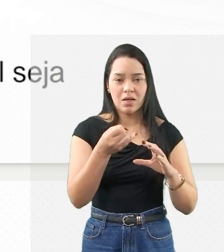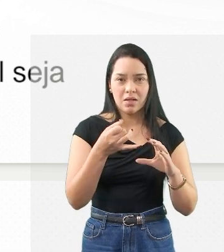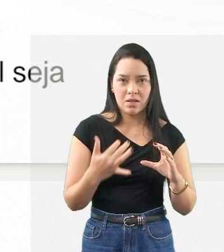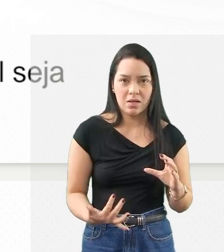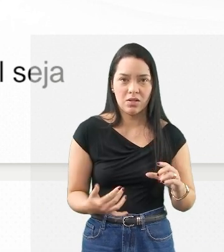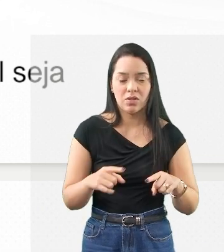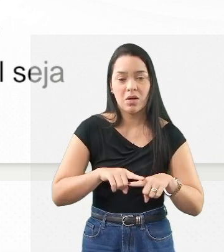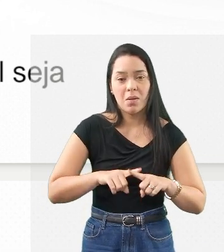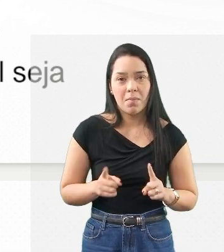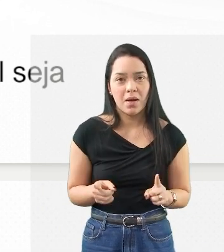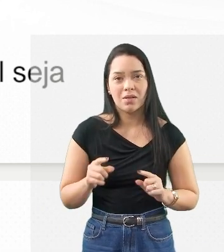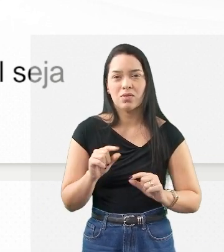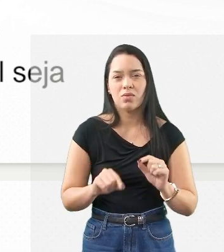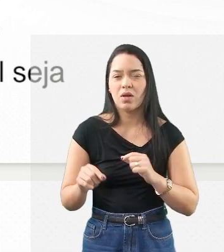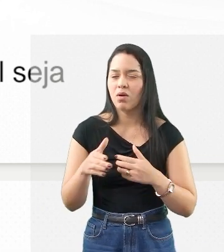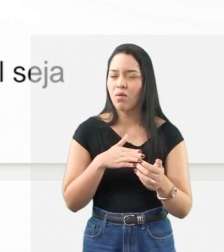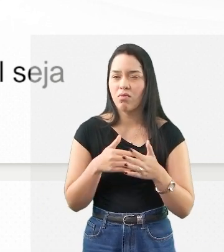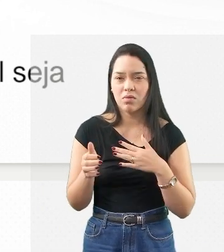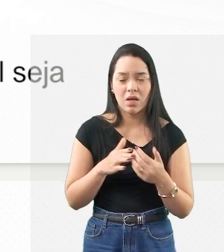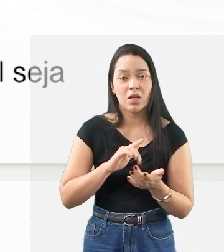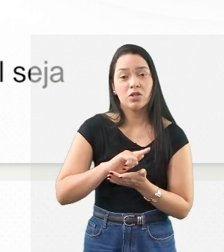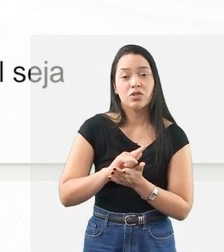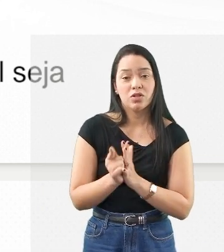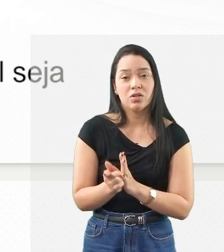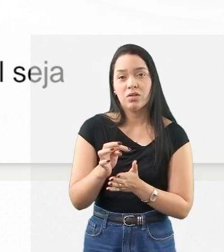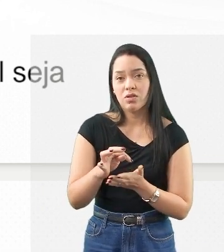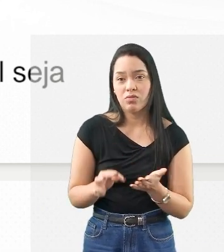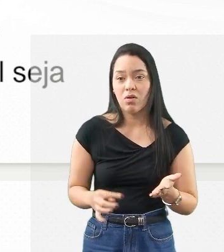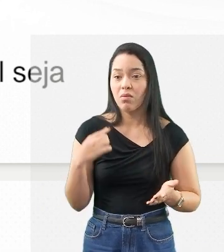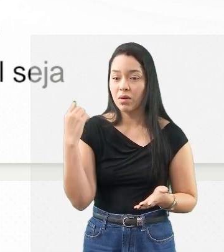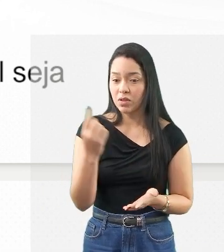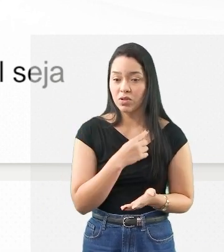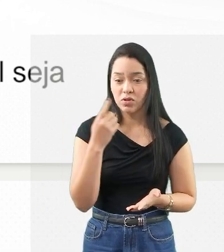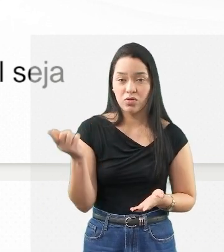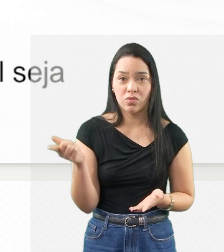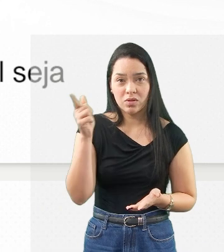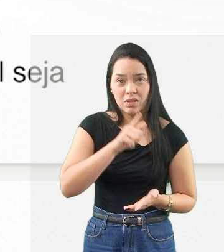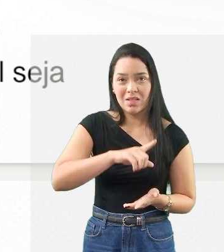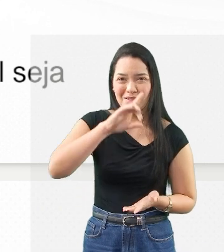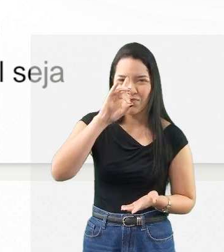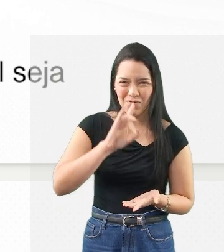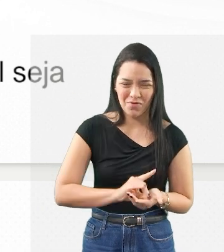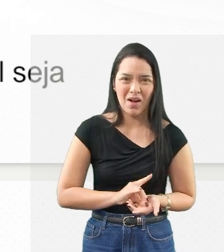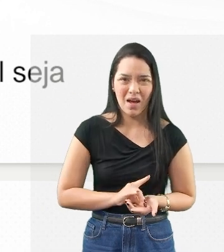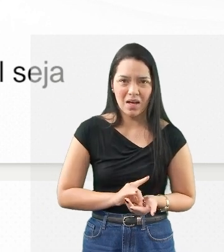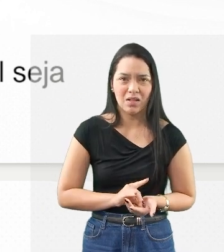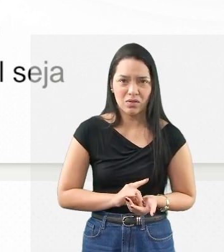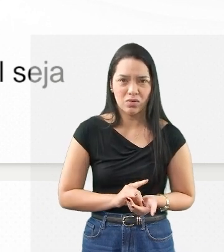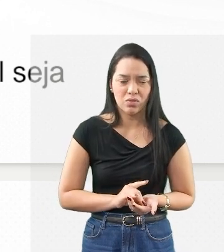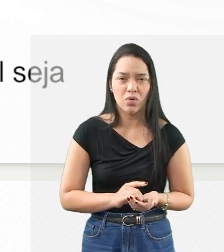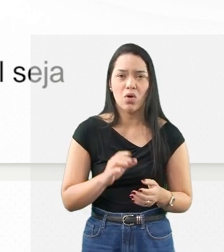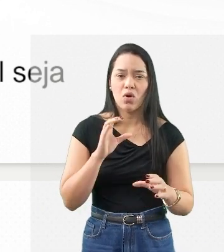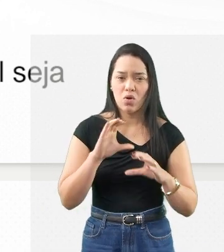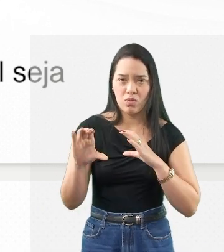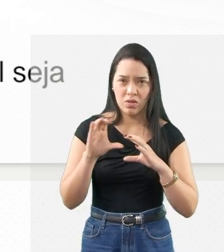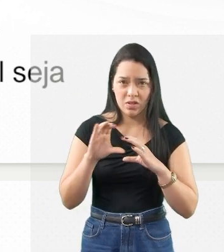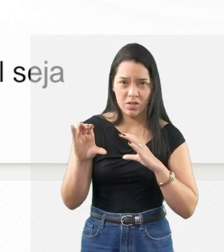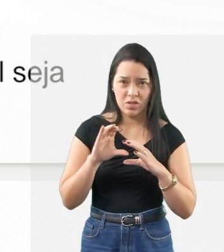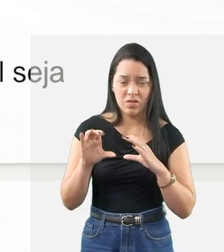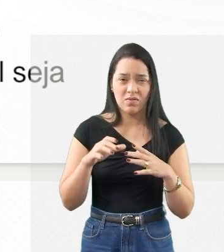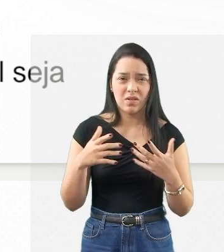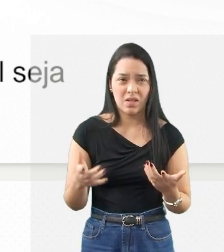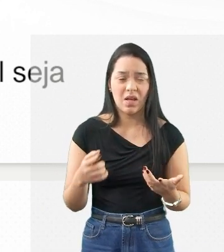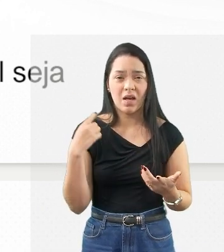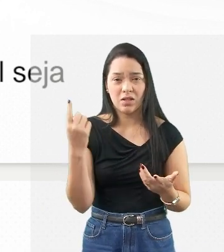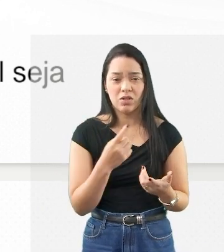característica, mas para qualquer gênero textual, para a gente alcançar, de fato, essa finalidade comunicativa desse gênero textual,